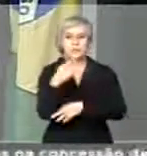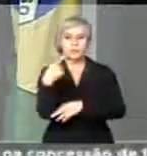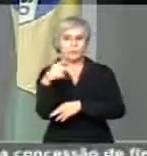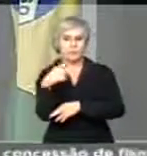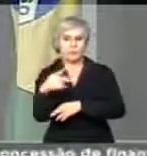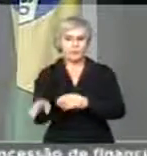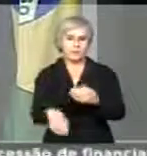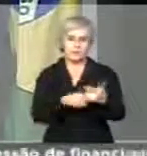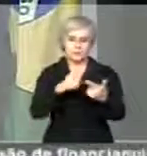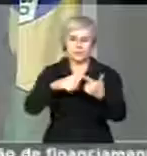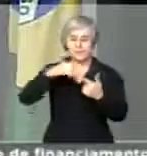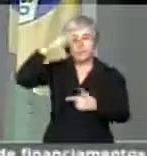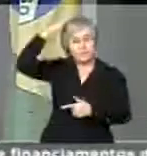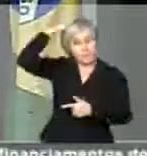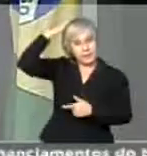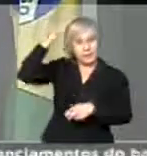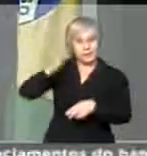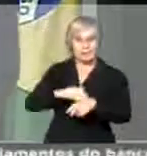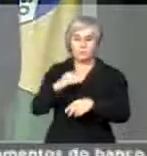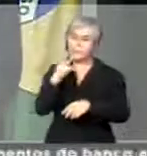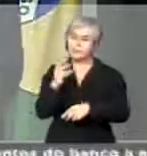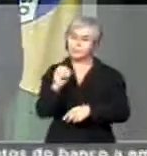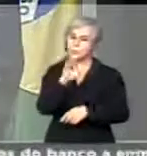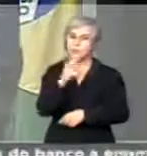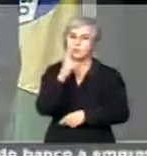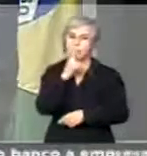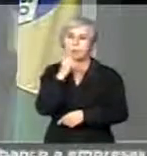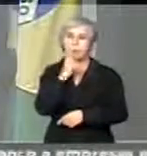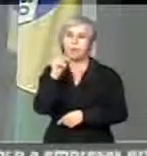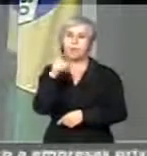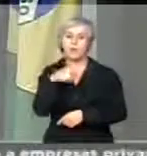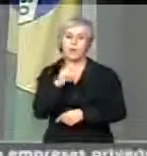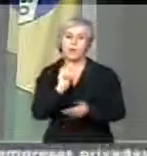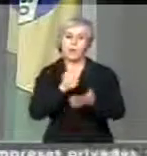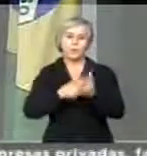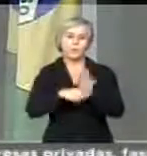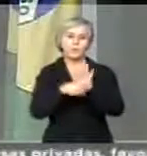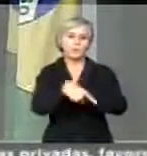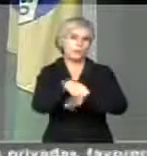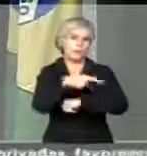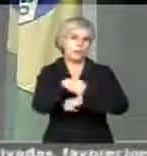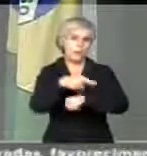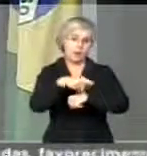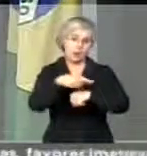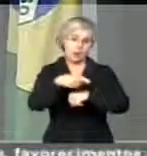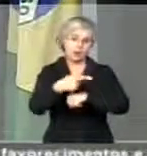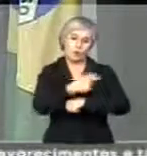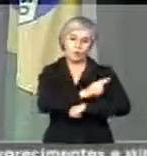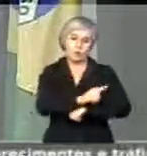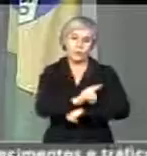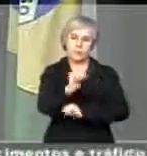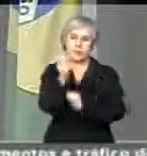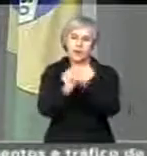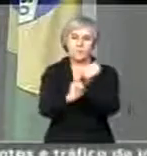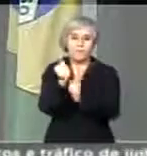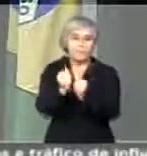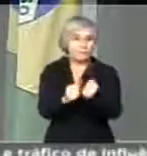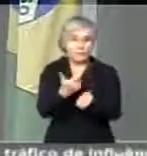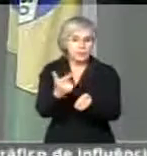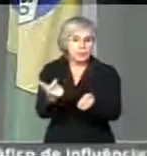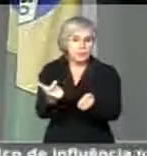de 40% do cigarro consumido é contrabando do Paraguai. A fábrica não tem